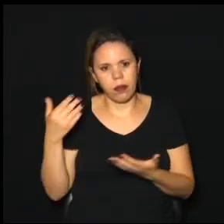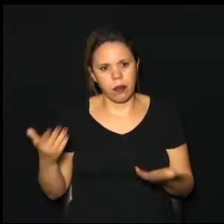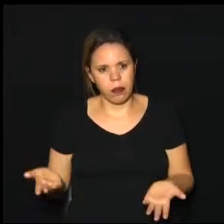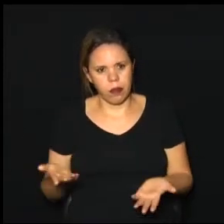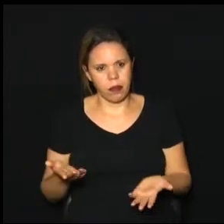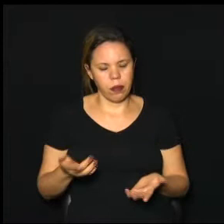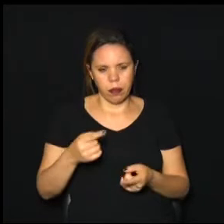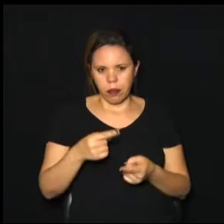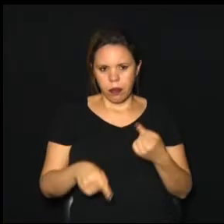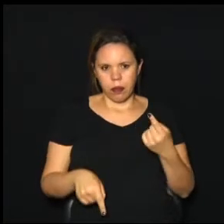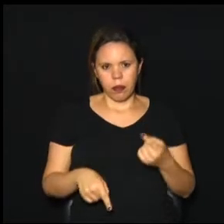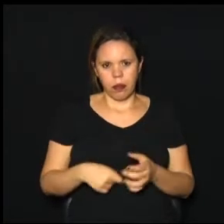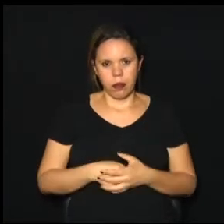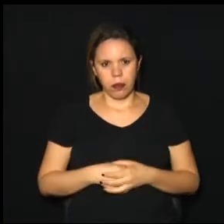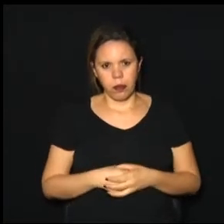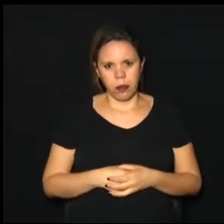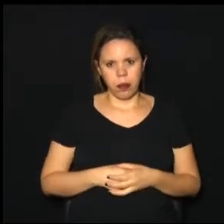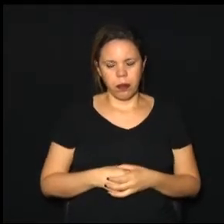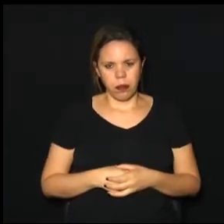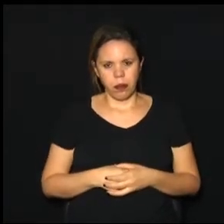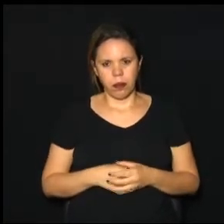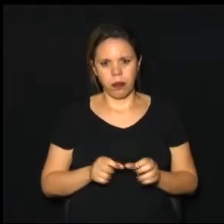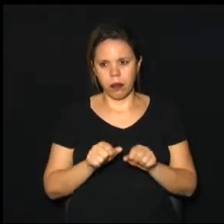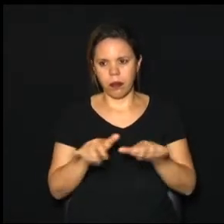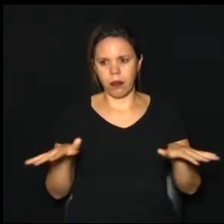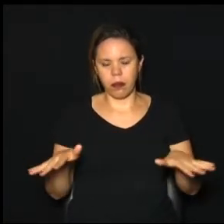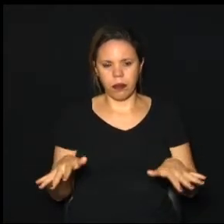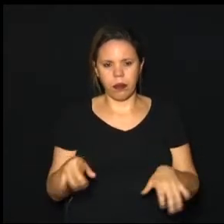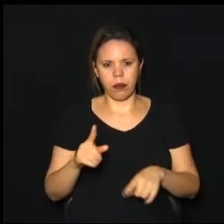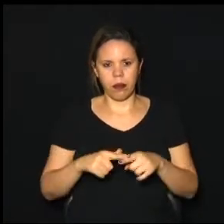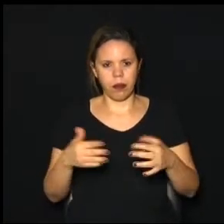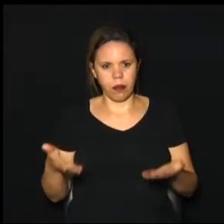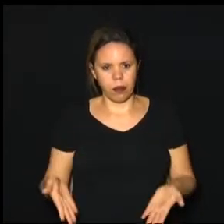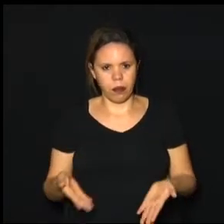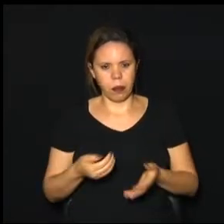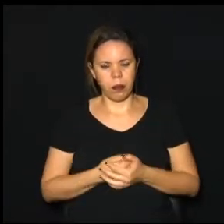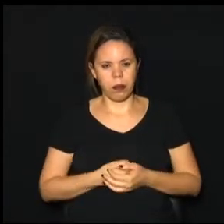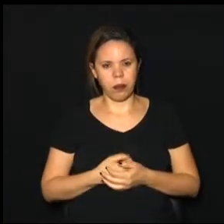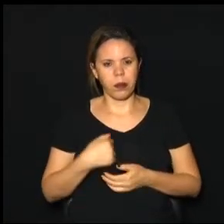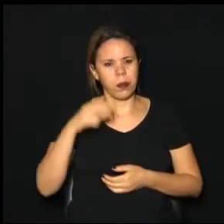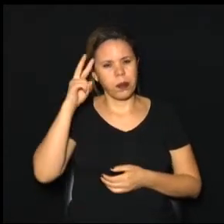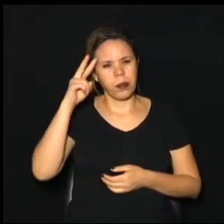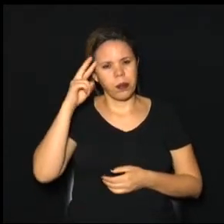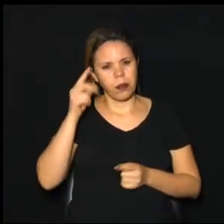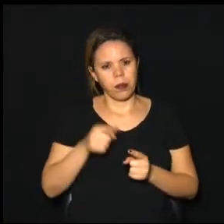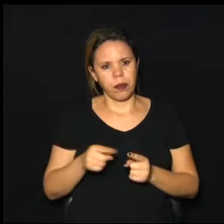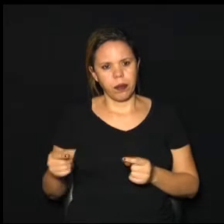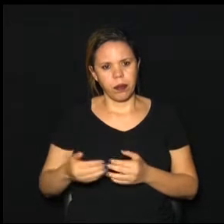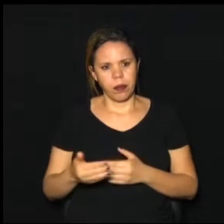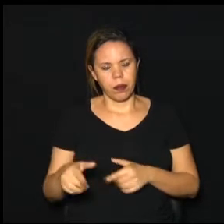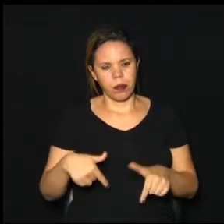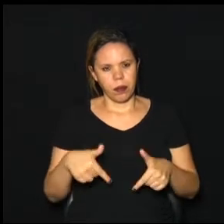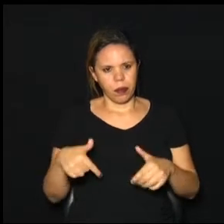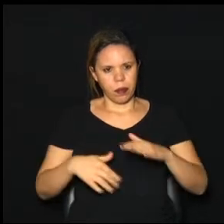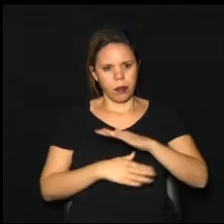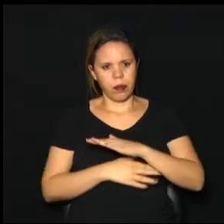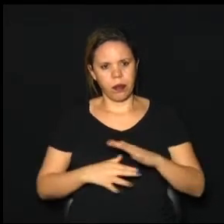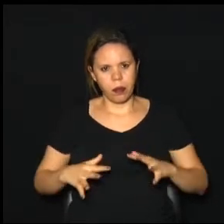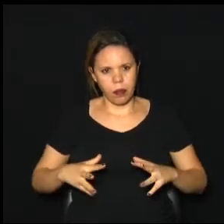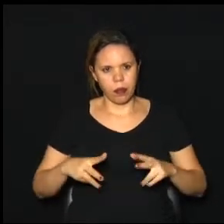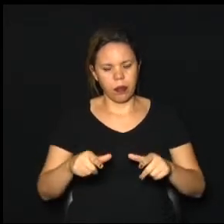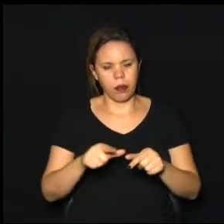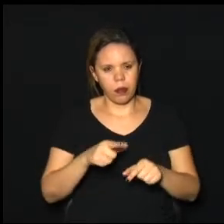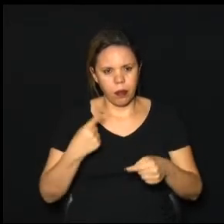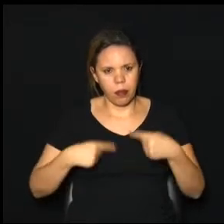é proibido a distribuição de santinhos aqui. Eu me lembro que no período que eu trabalhei aqui na Câmara, toda eleição tinha